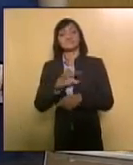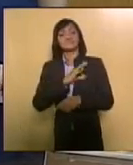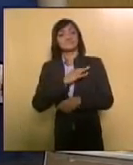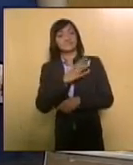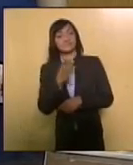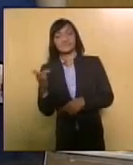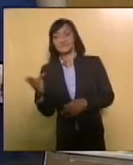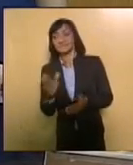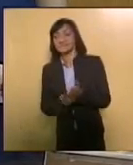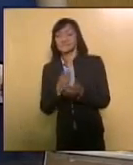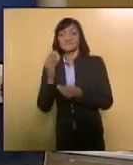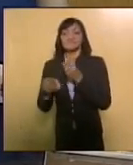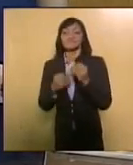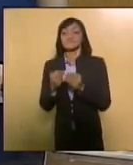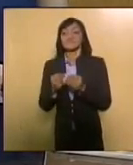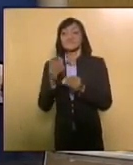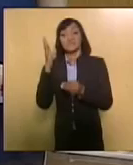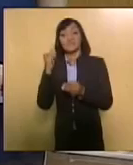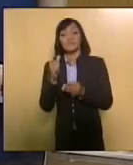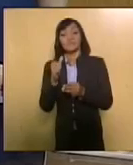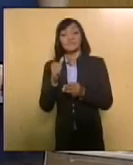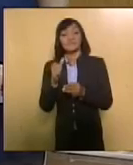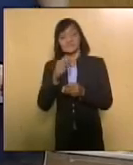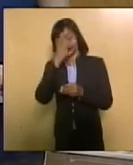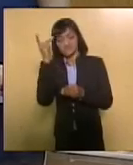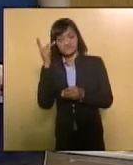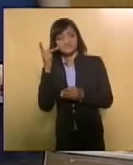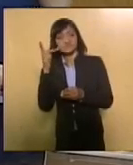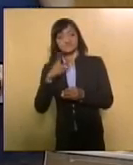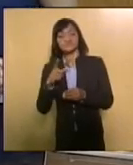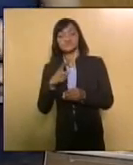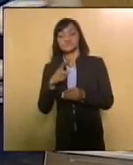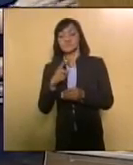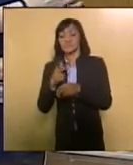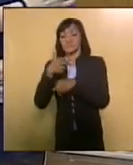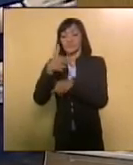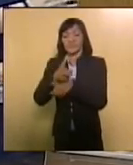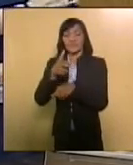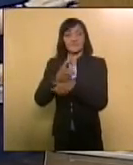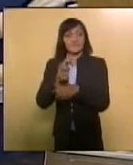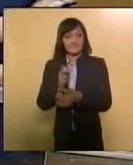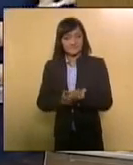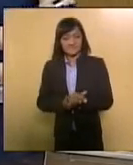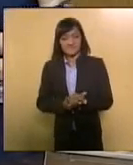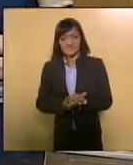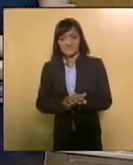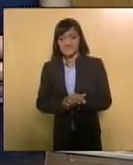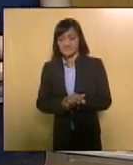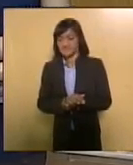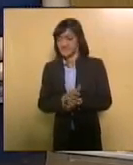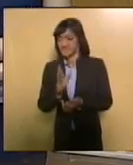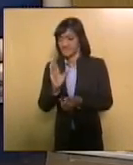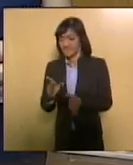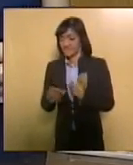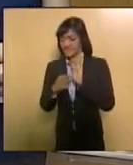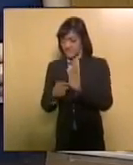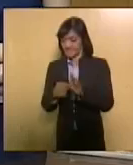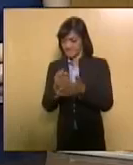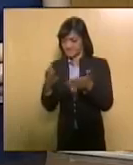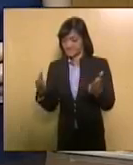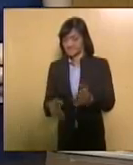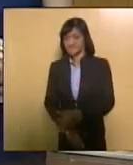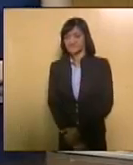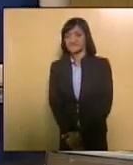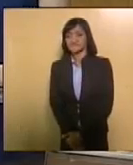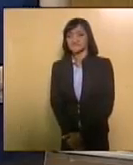o controle das armas de fogo eu diria que a arma de fogo é um personagem Central conforme tá mostrado